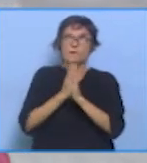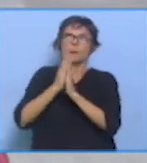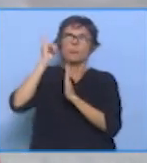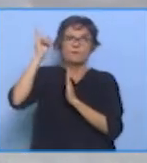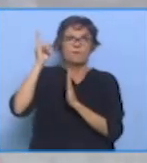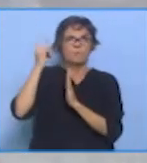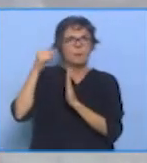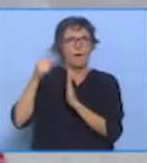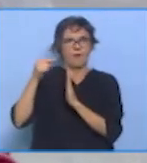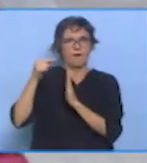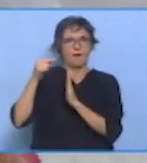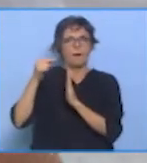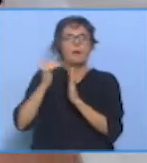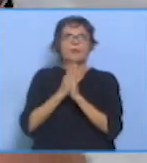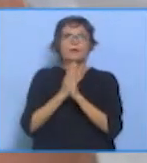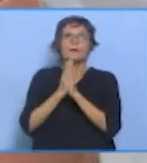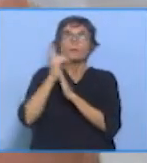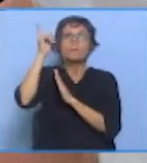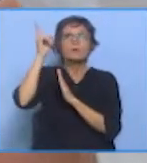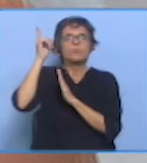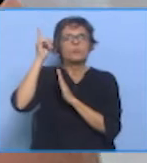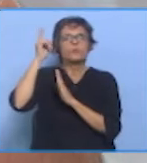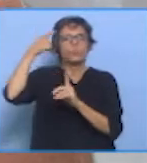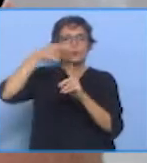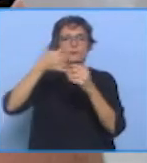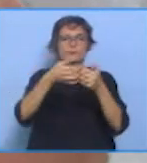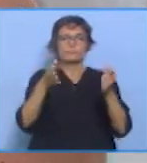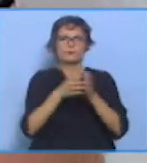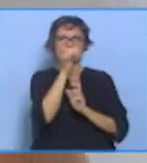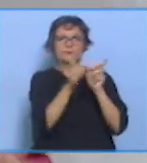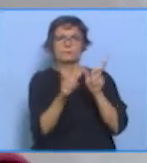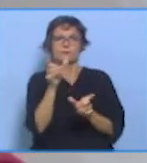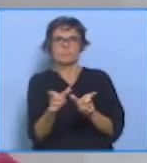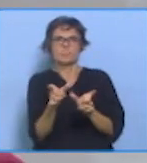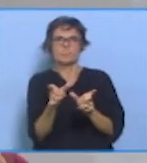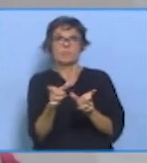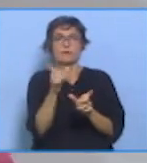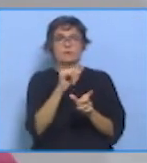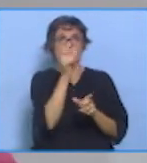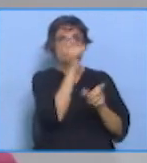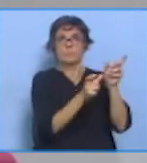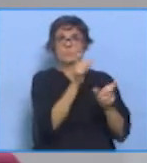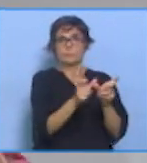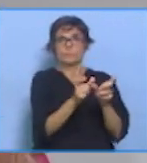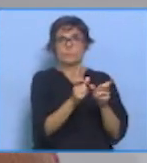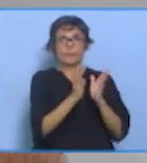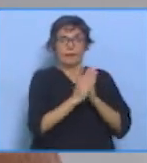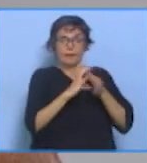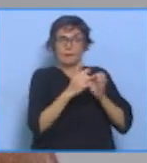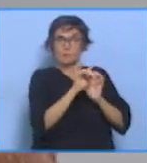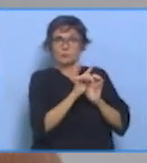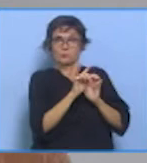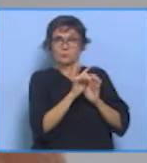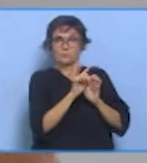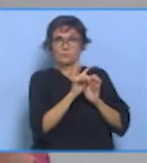estrangeiros, aliás, como diz a primeira leitura, o profeta Naamã, o general Naamã lá da Síria, não é? É dos estrangeiros, e é um Deus bom,